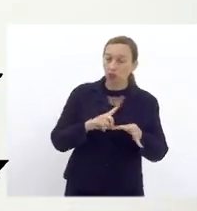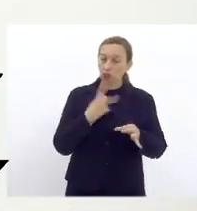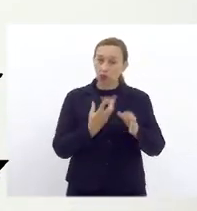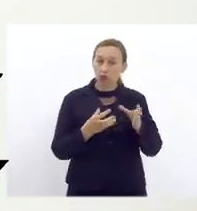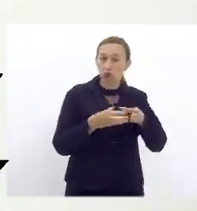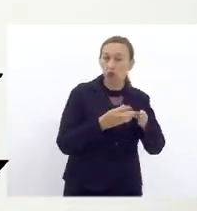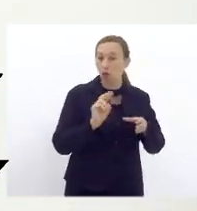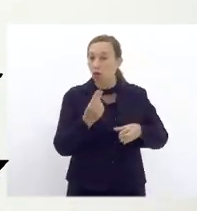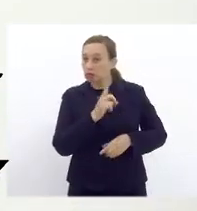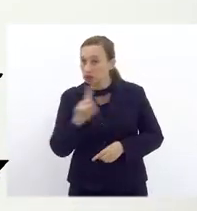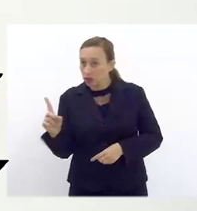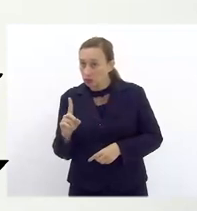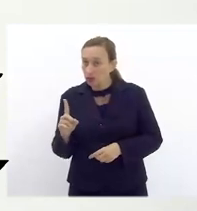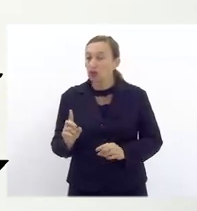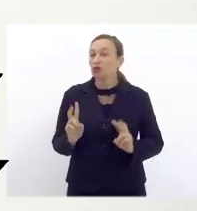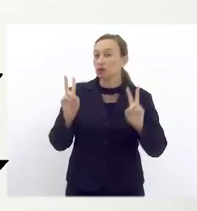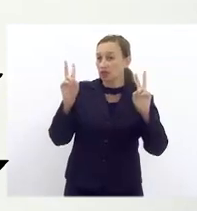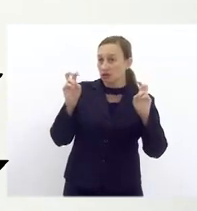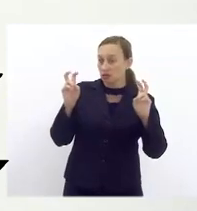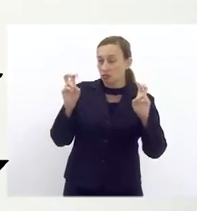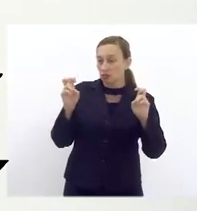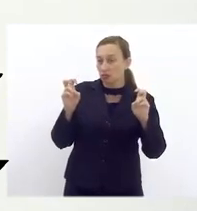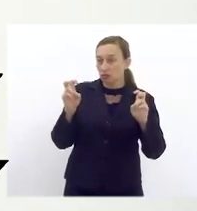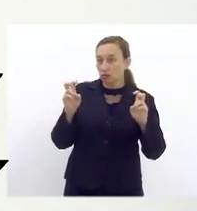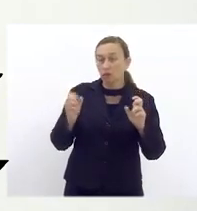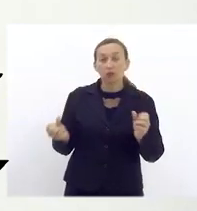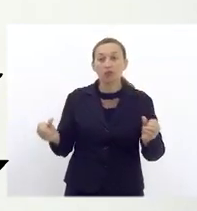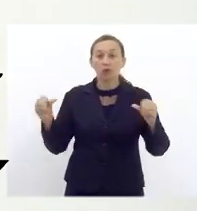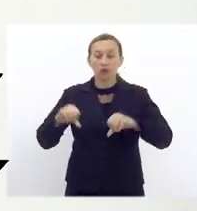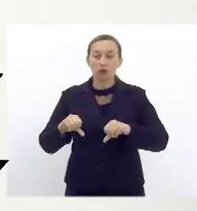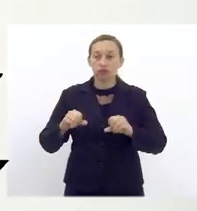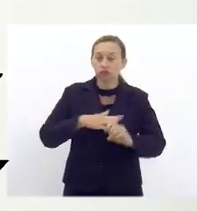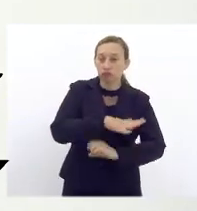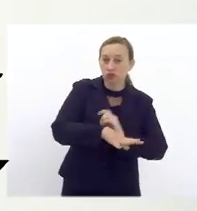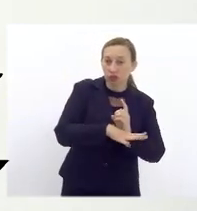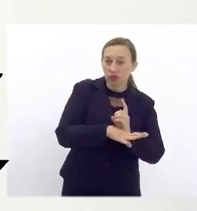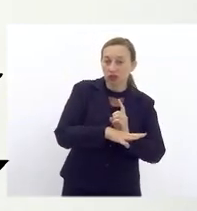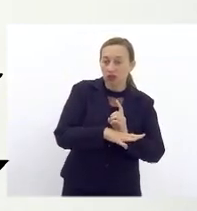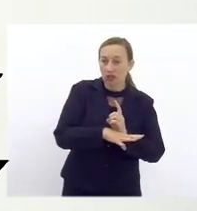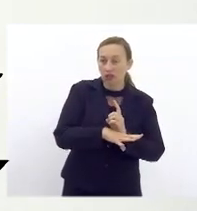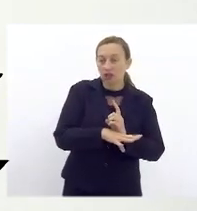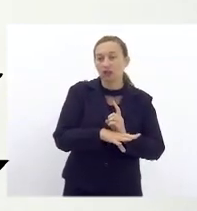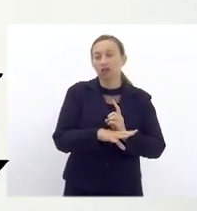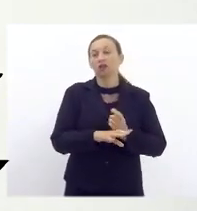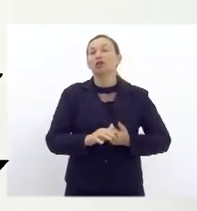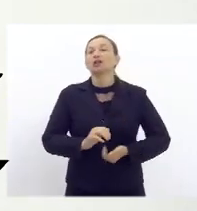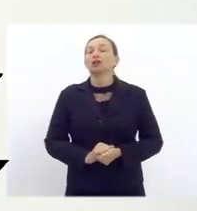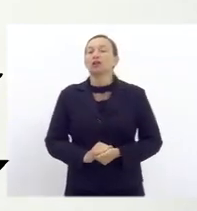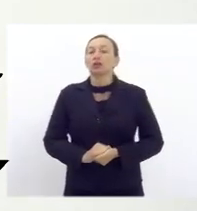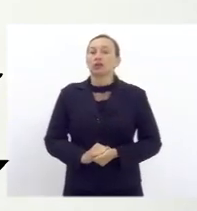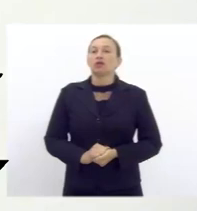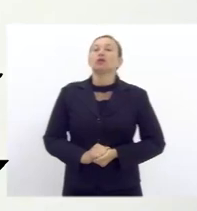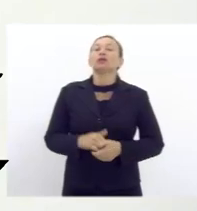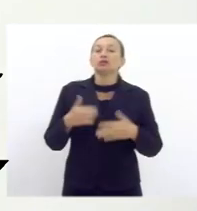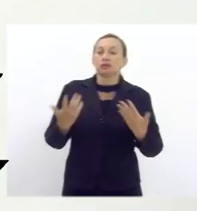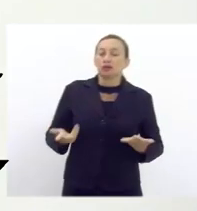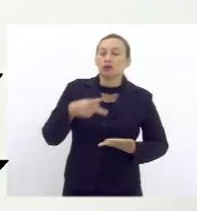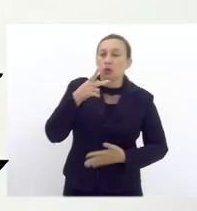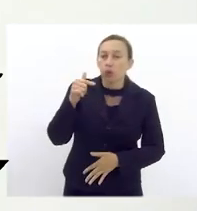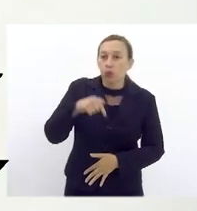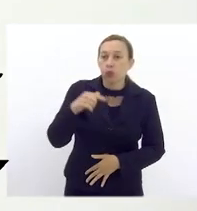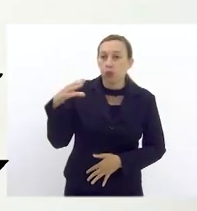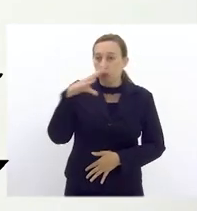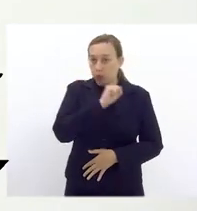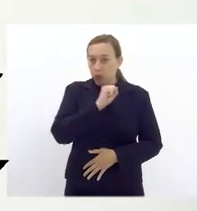ou não as questões maiores da sociedade não vão poderiam acontecer então eu trago aqui rapidamente